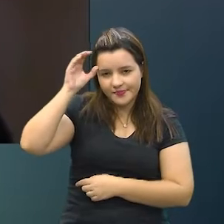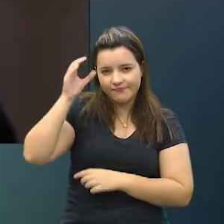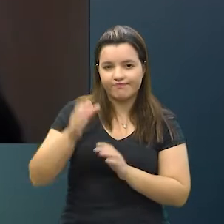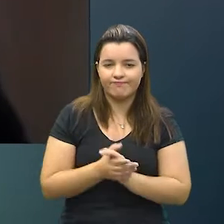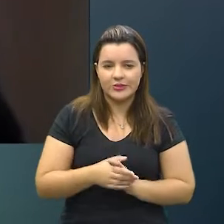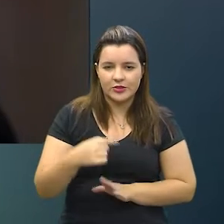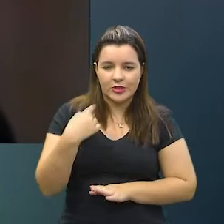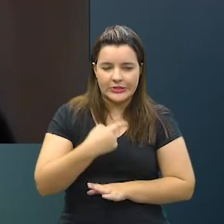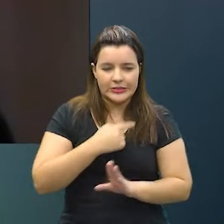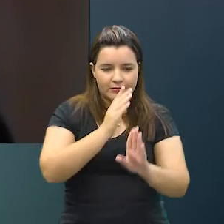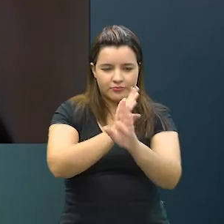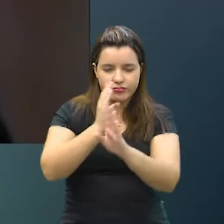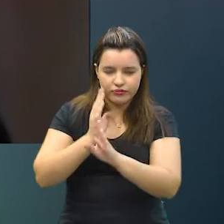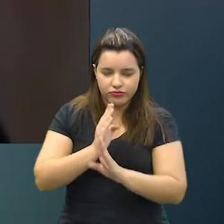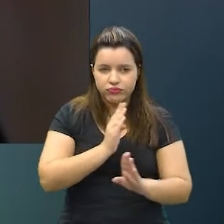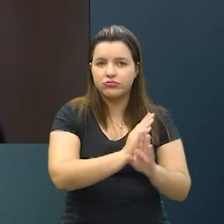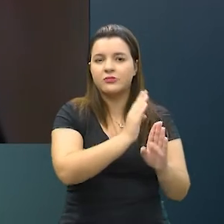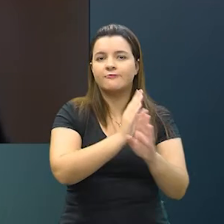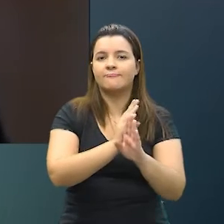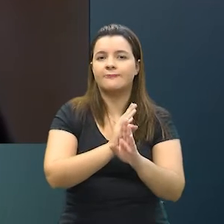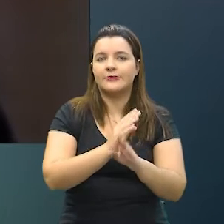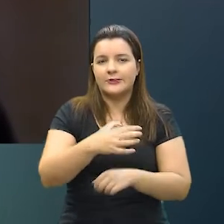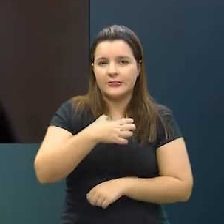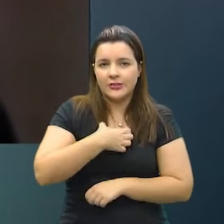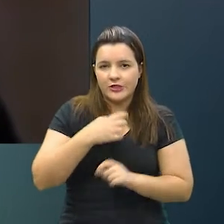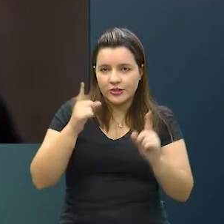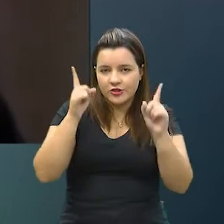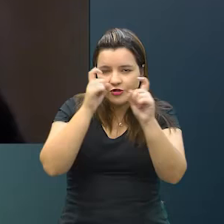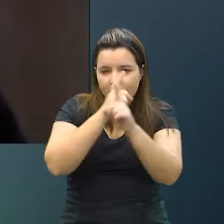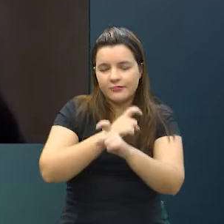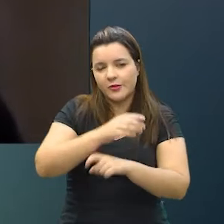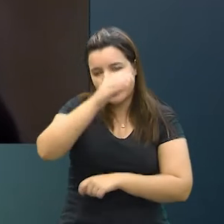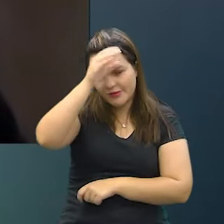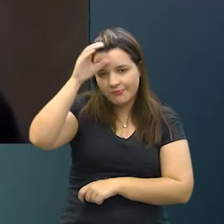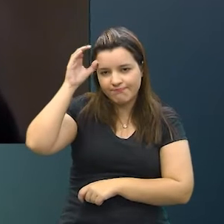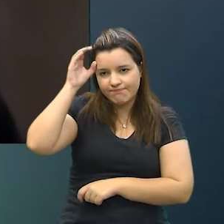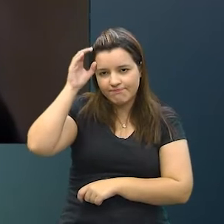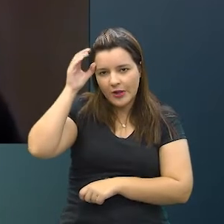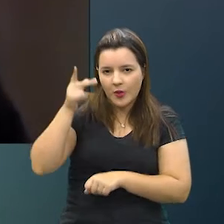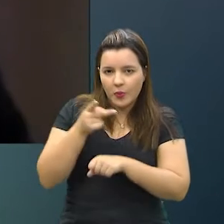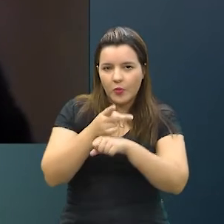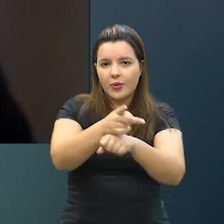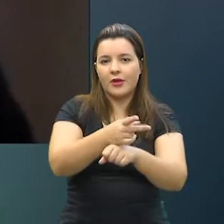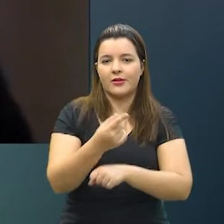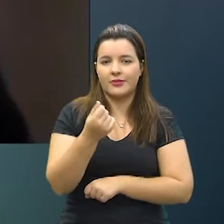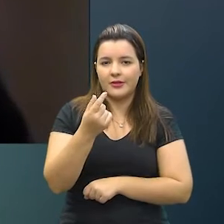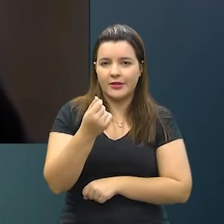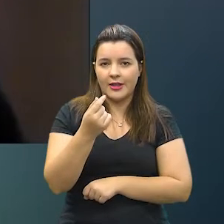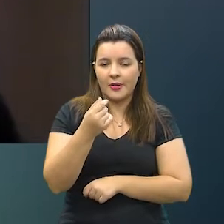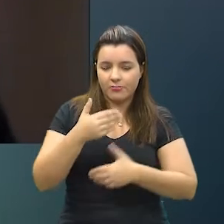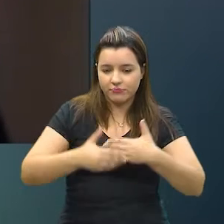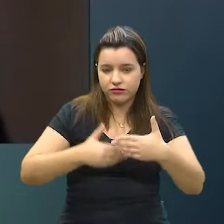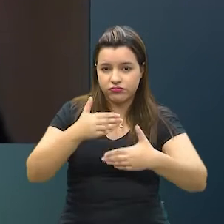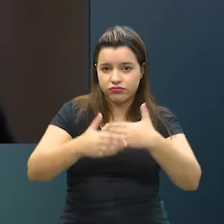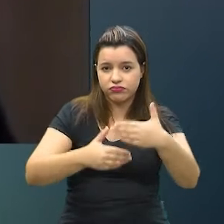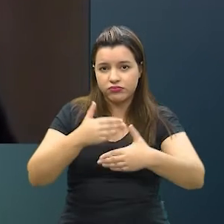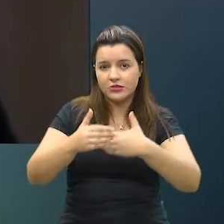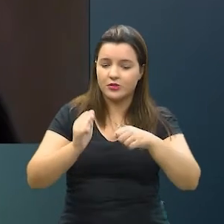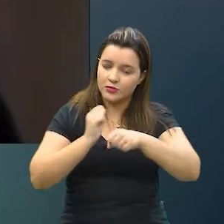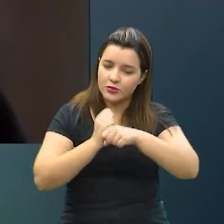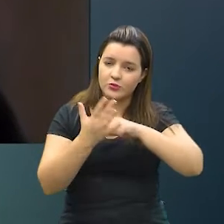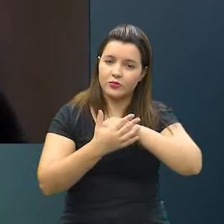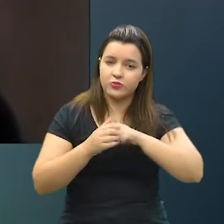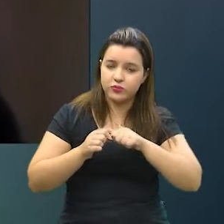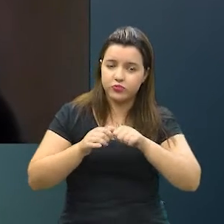né? Então, a gente realmente identificou uma dor muito forte dos nossos clientes, que era a busca por crédito. Então, quando chegou a